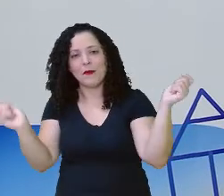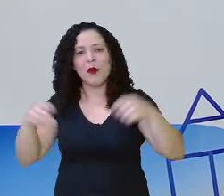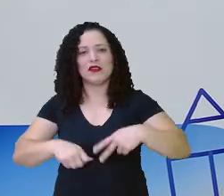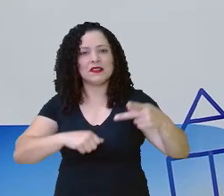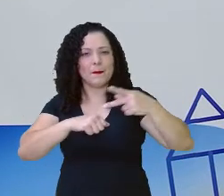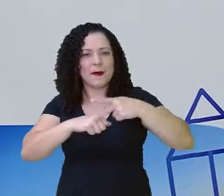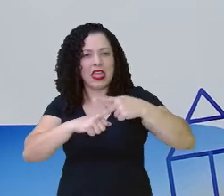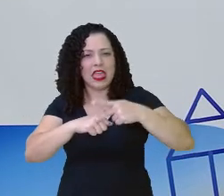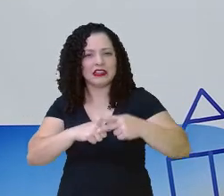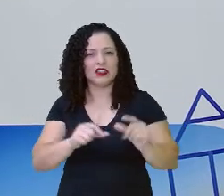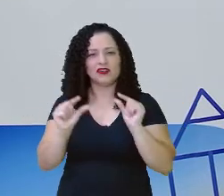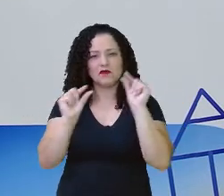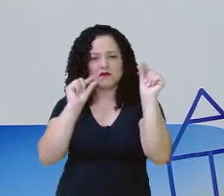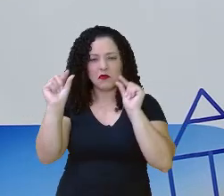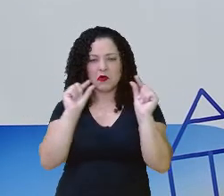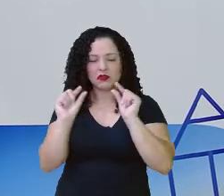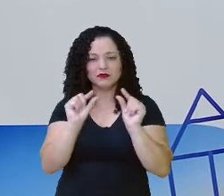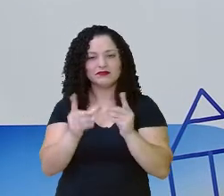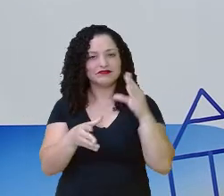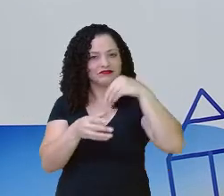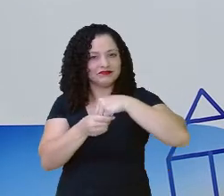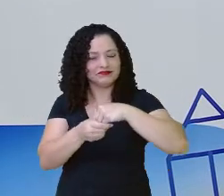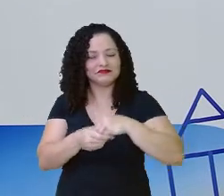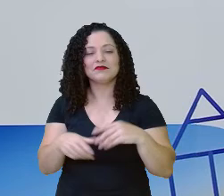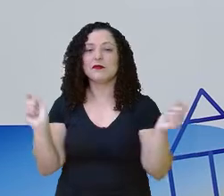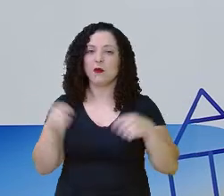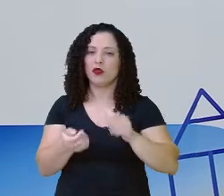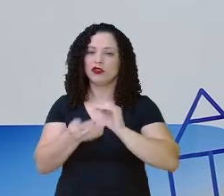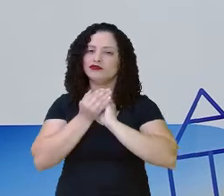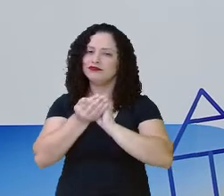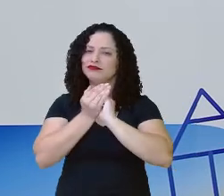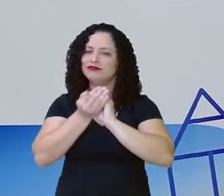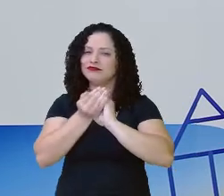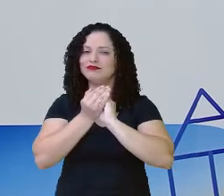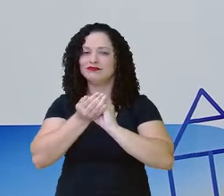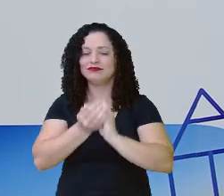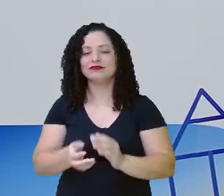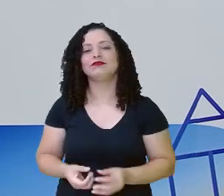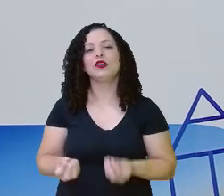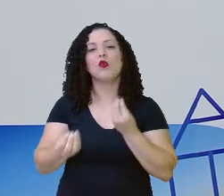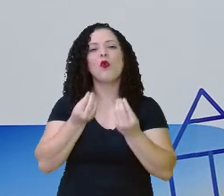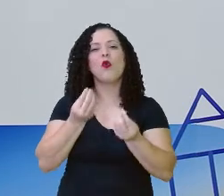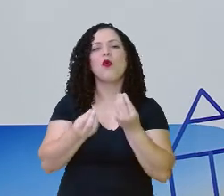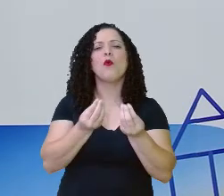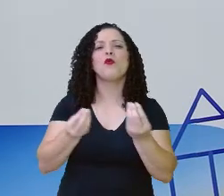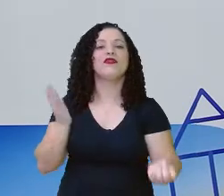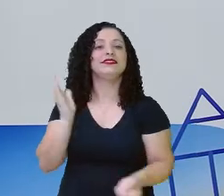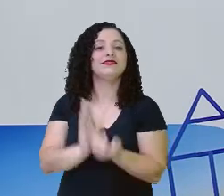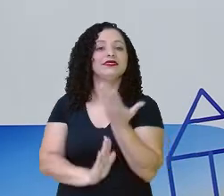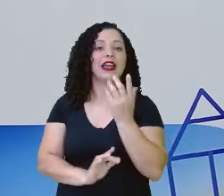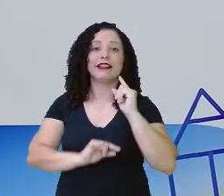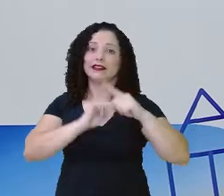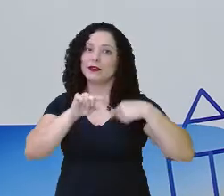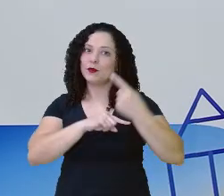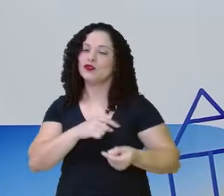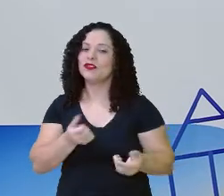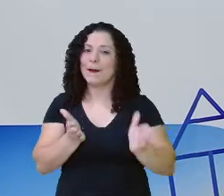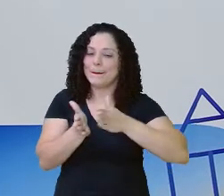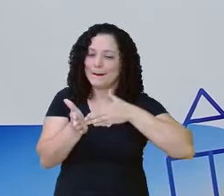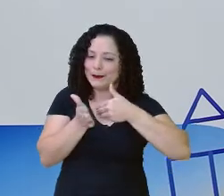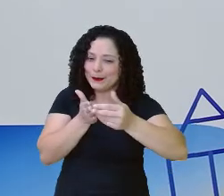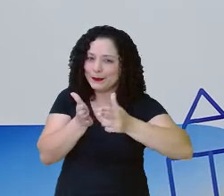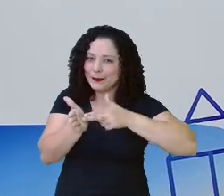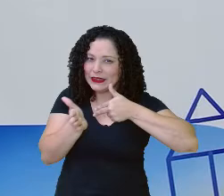pedrinhas, miçangas, outros grãos que você tiver aí. E aí como é que a gente vai construir e depois pintar? Aí uma dica